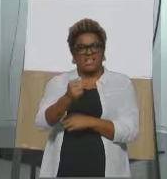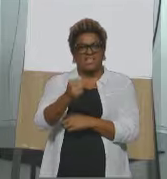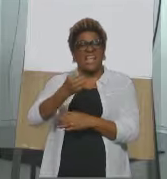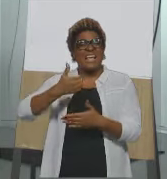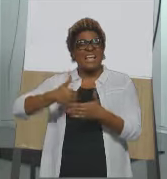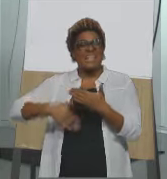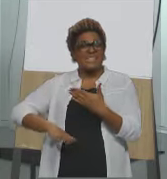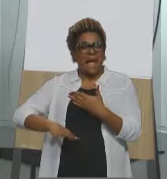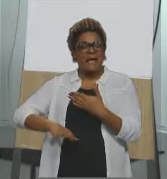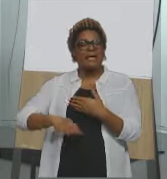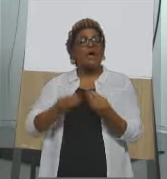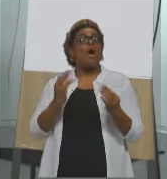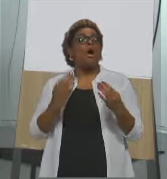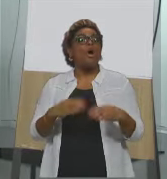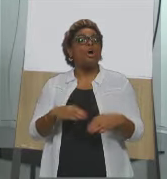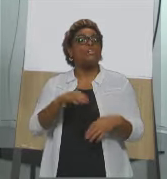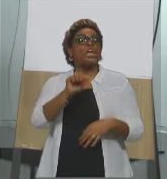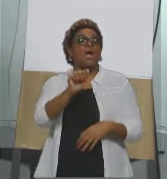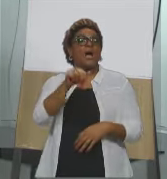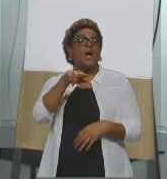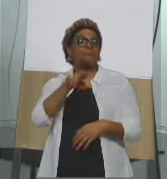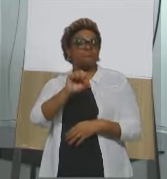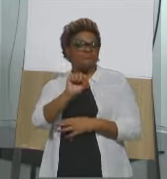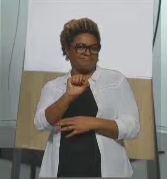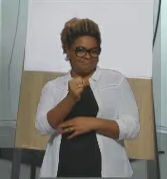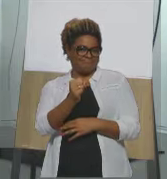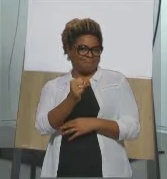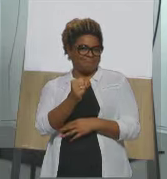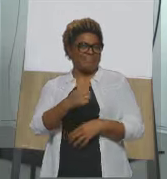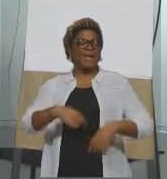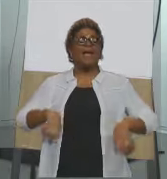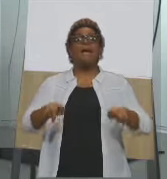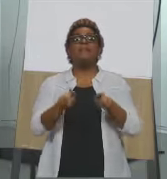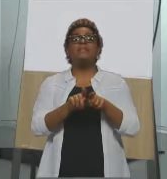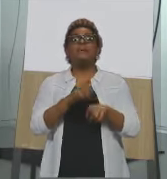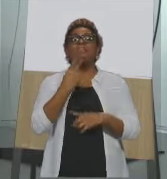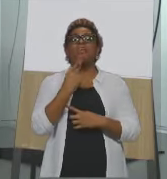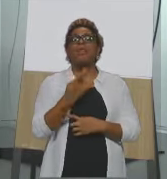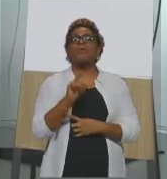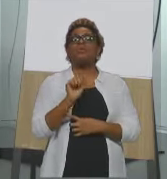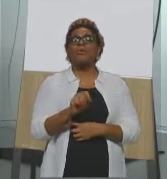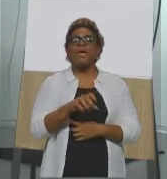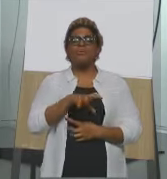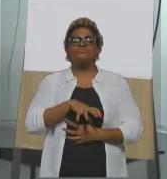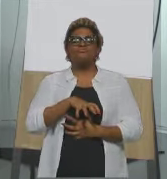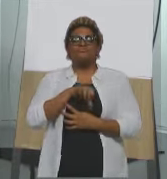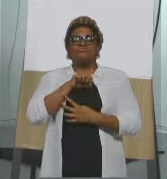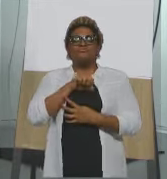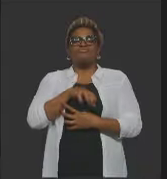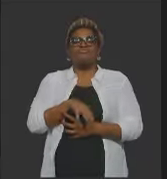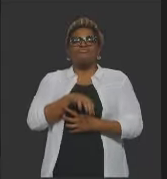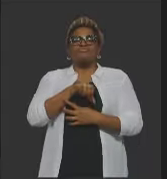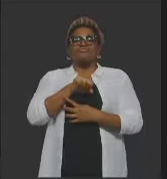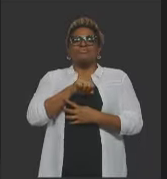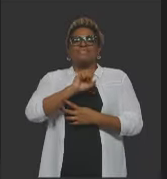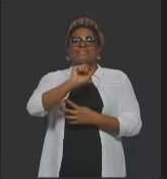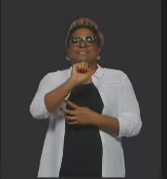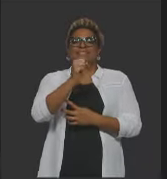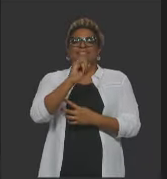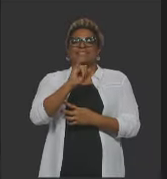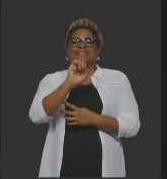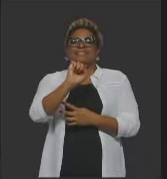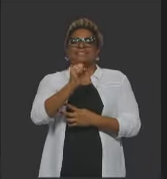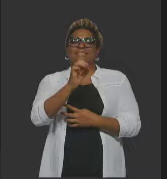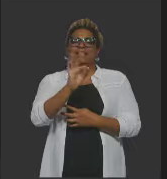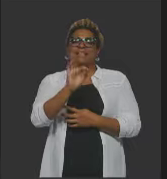Na semana 2, falamos sobre o sistema respiratório. O sistema respiratório, vamos falar um pouquinho sobre ele, relembrar? Qual é o órgão